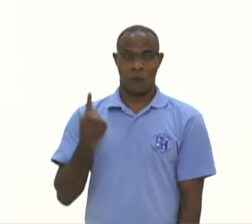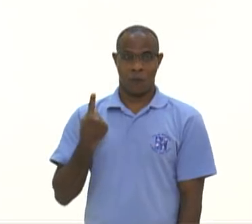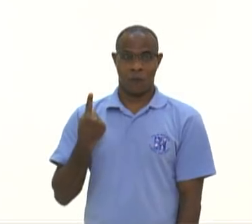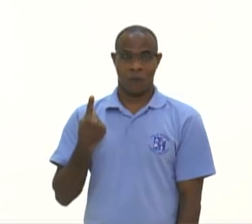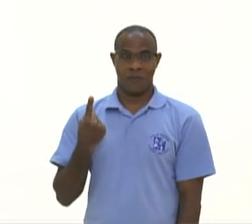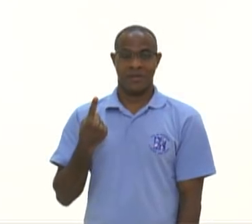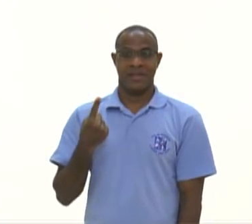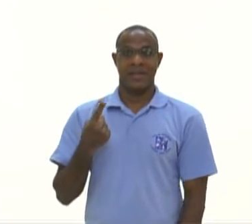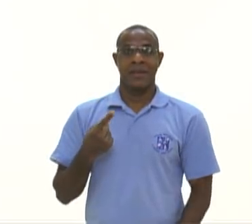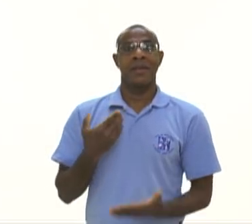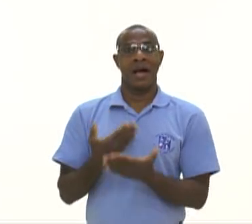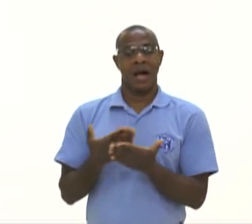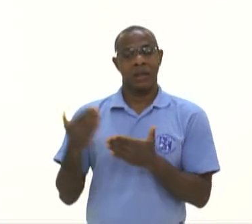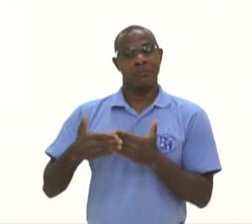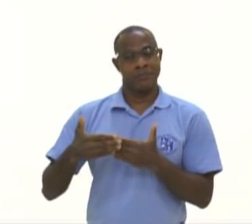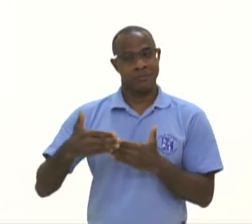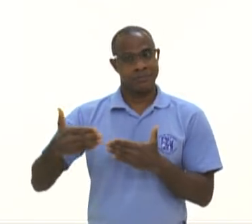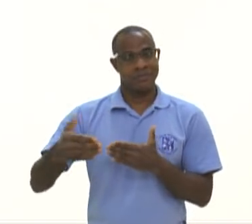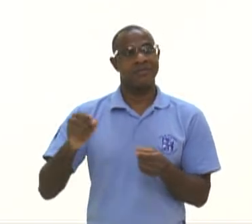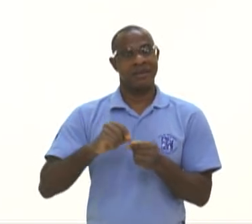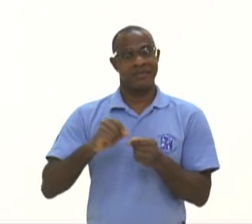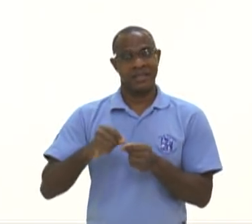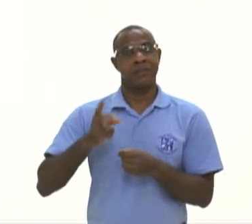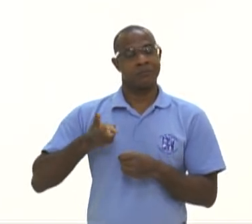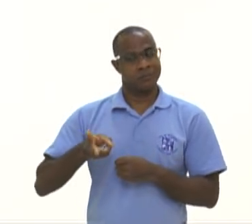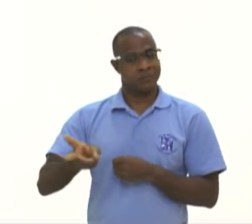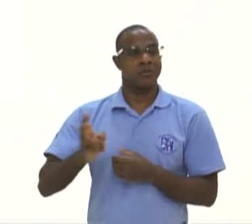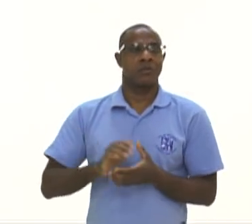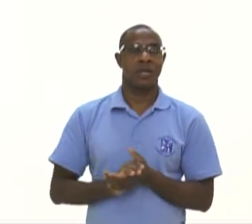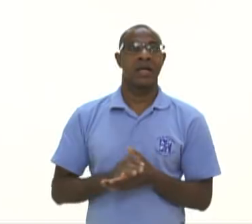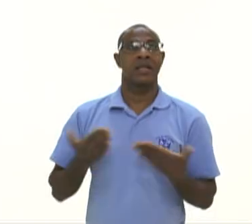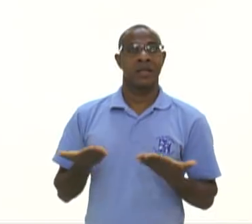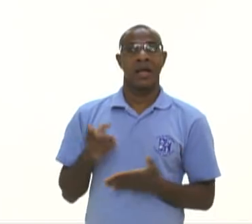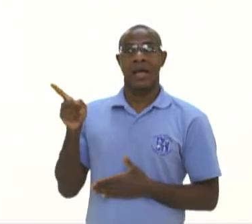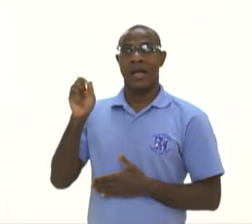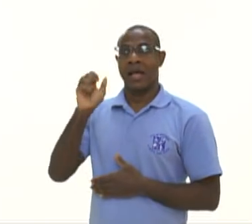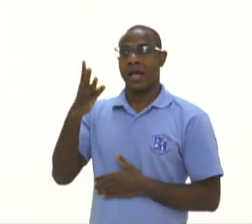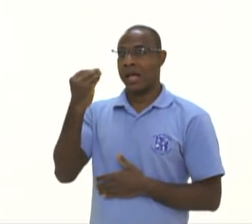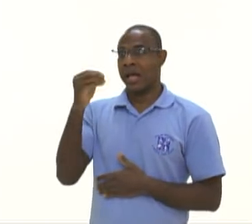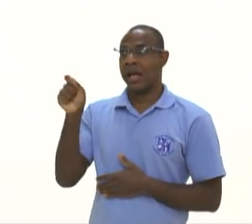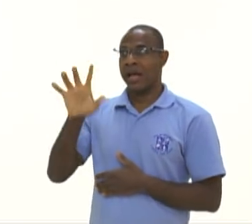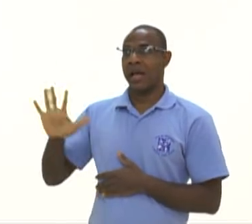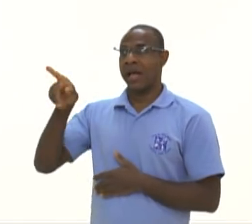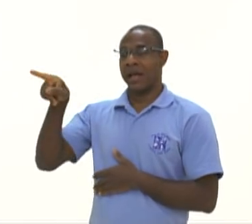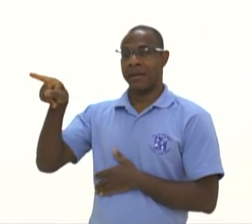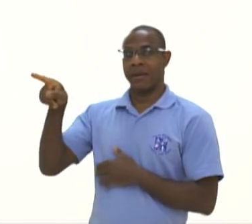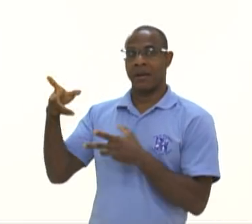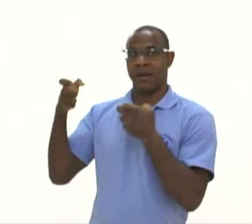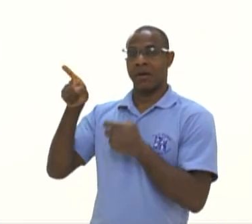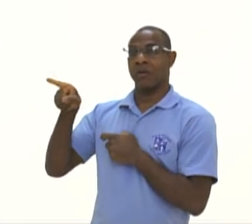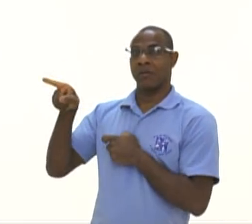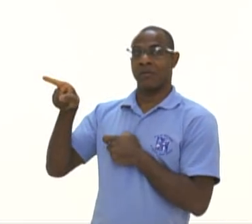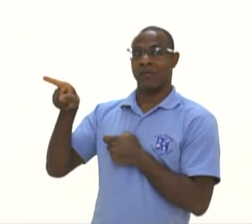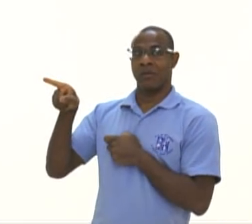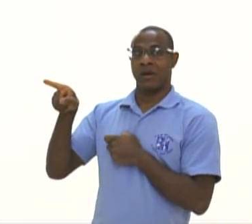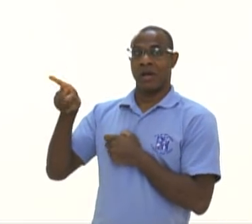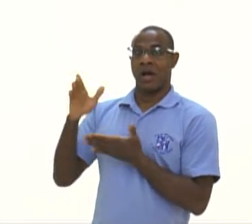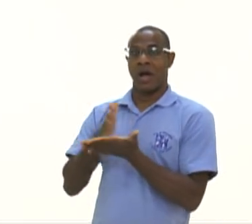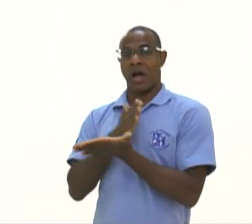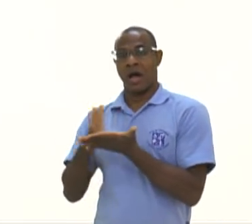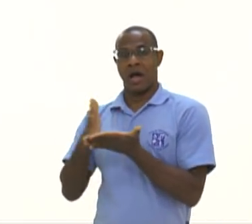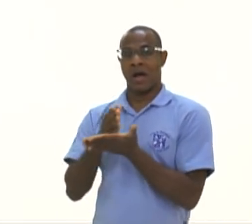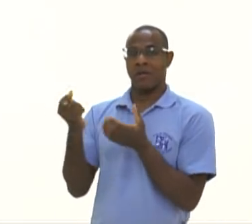vai falar algumas aulas sobre esse sistema. Então, essa imagem, a gente já consegue ver aqui